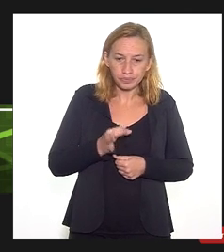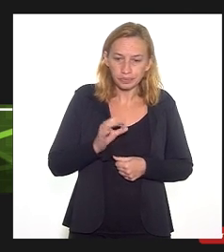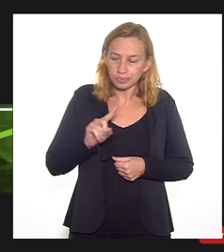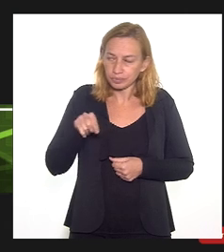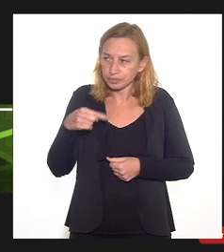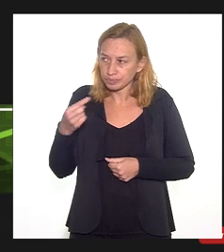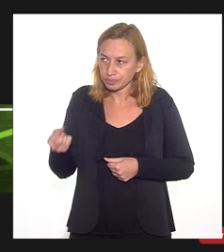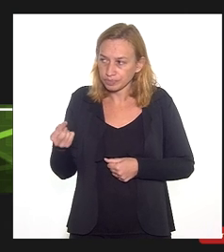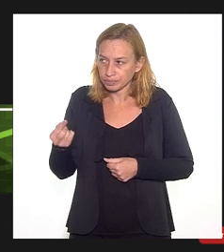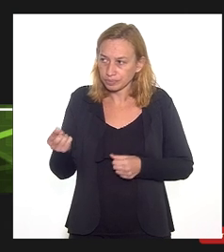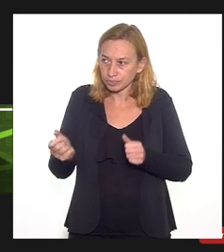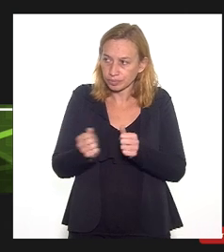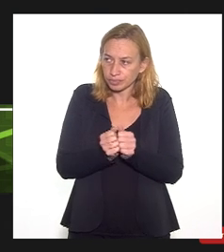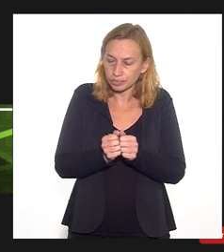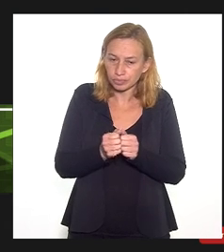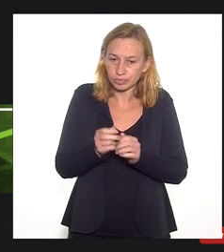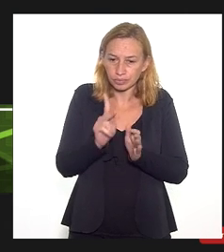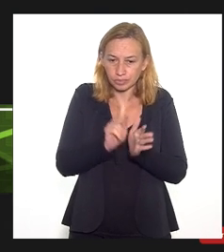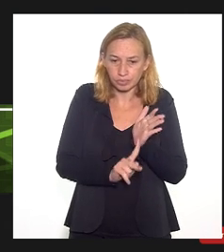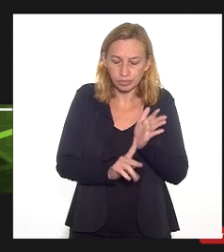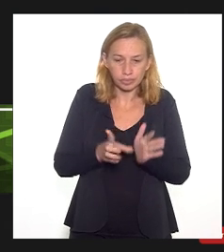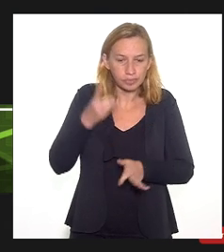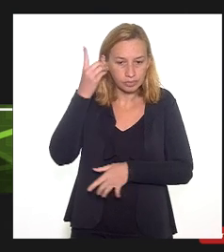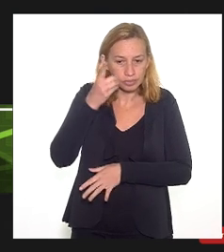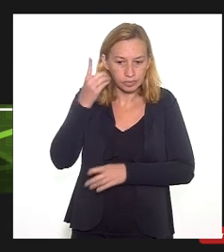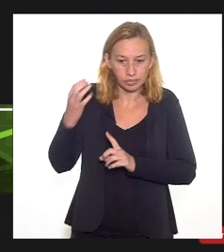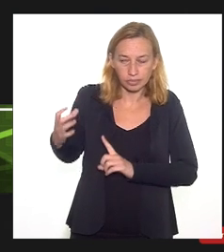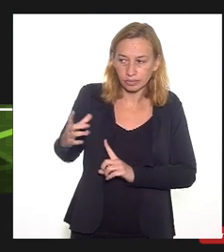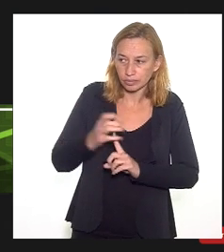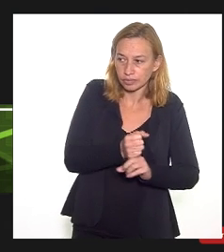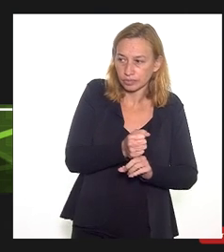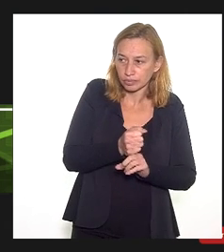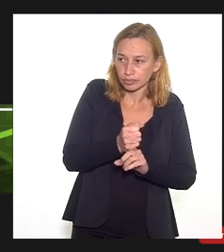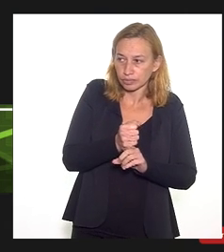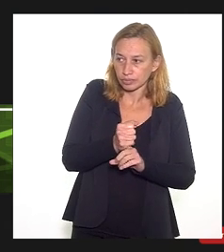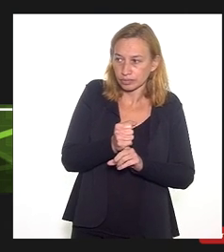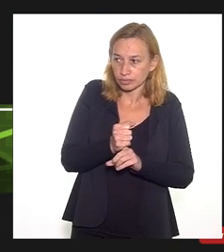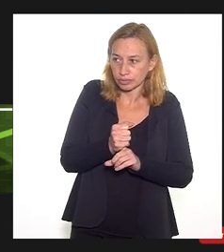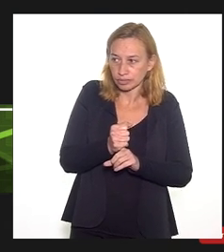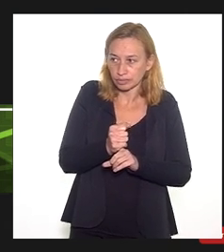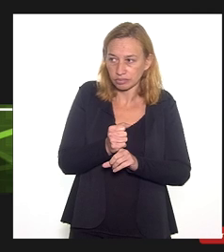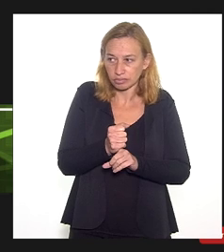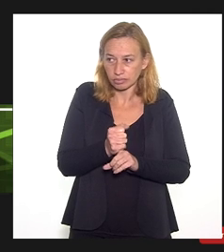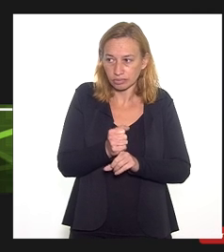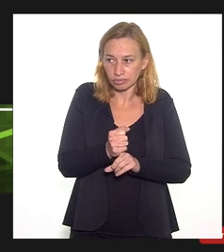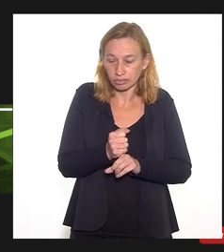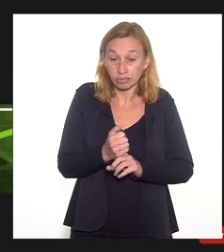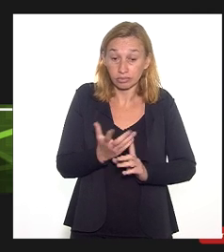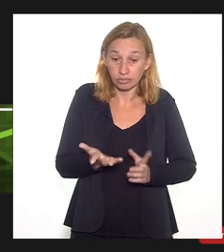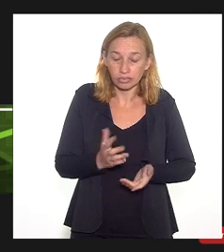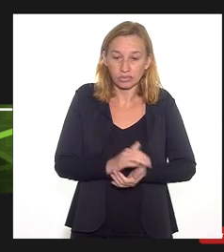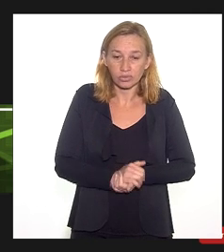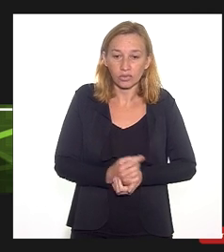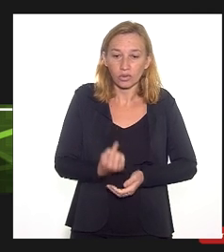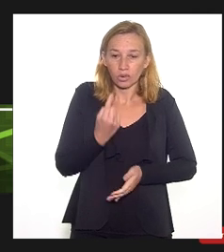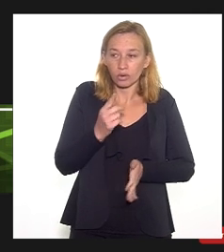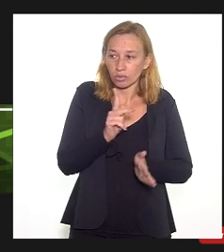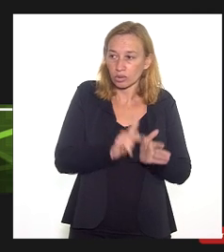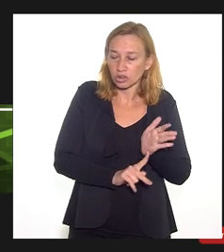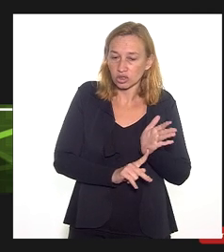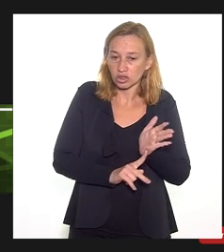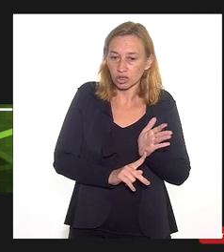outro braço junto com esse projeto do deputado fascista a um outro braço de um projeto de